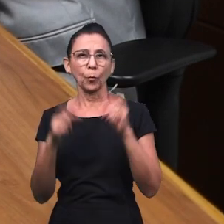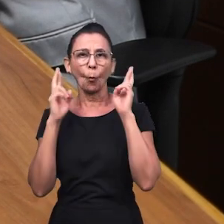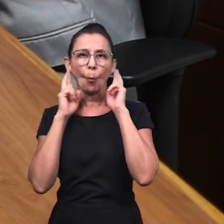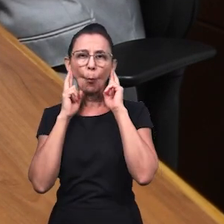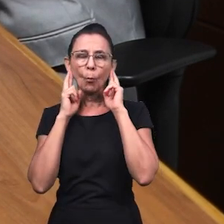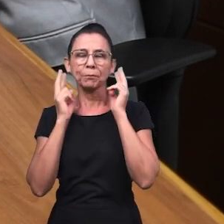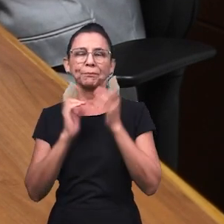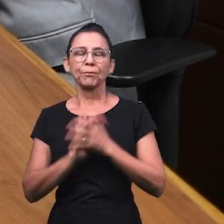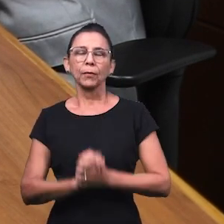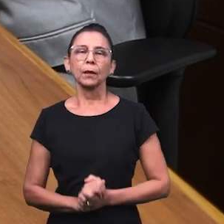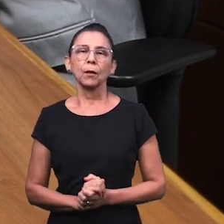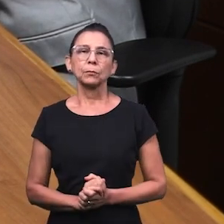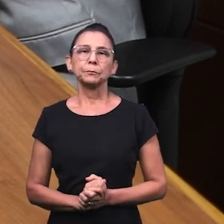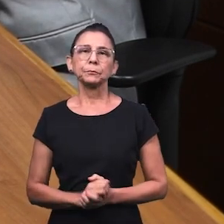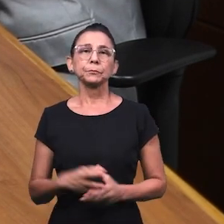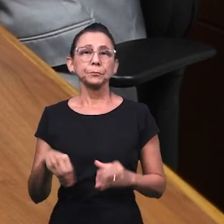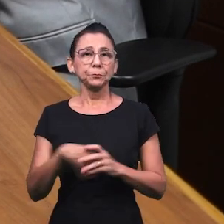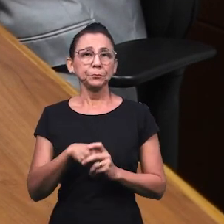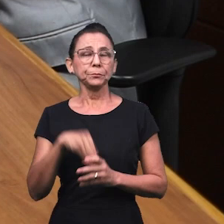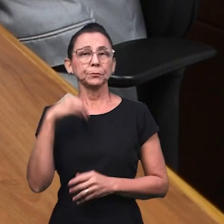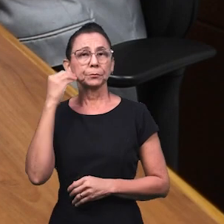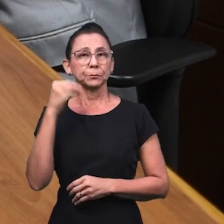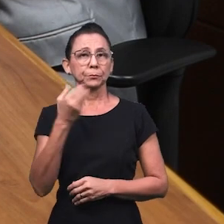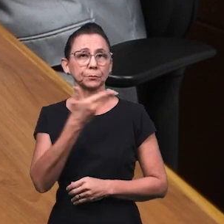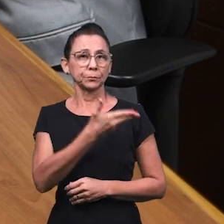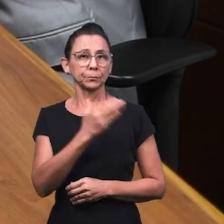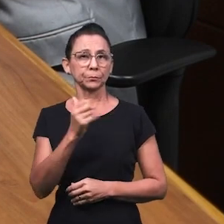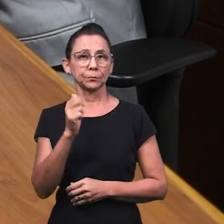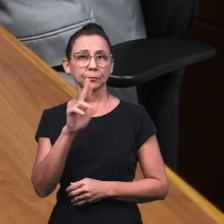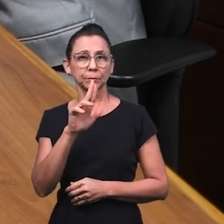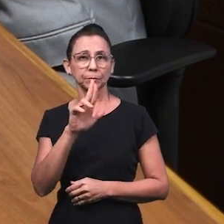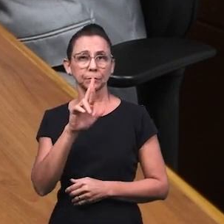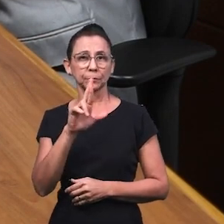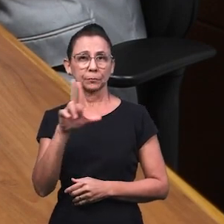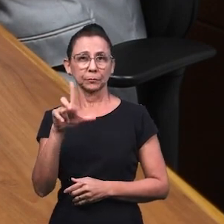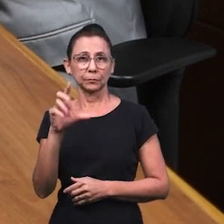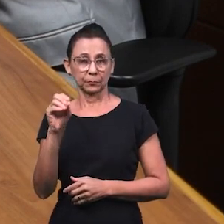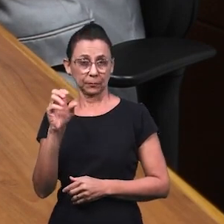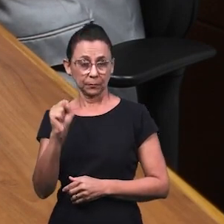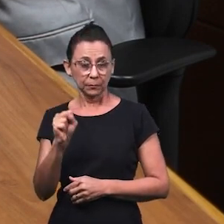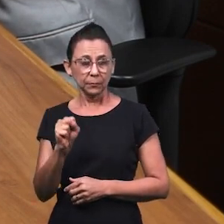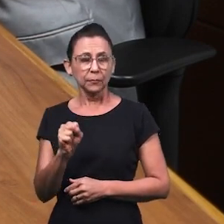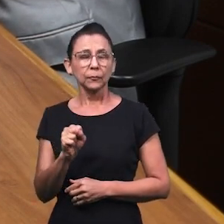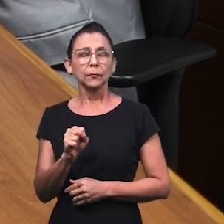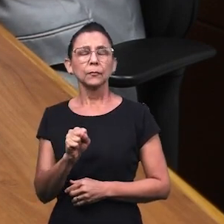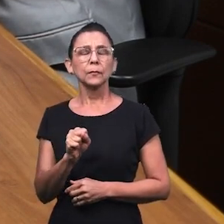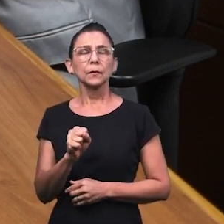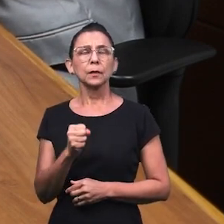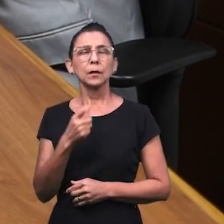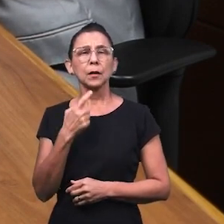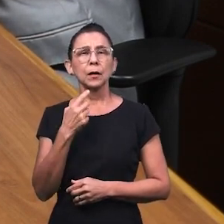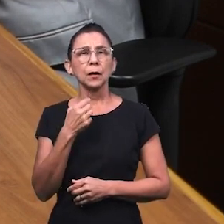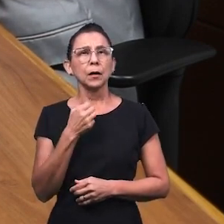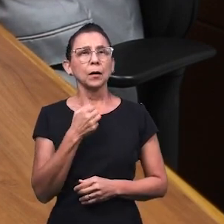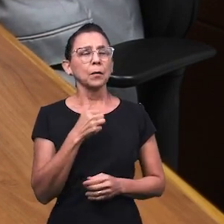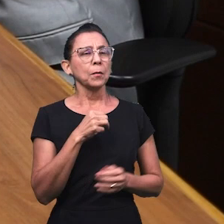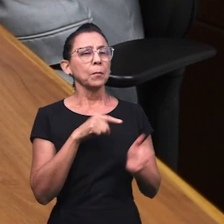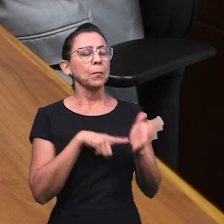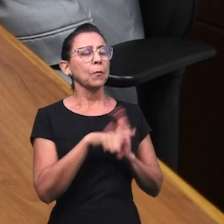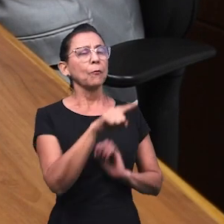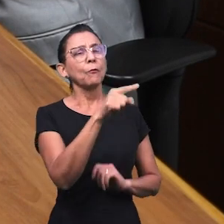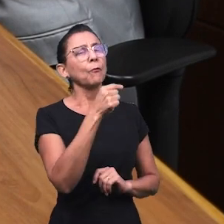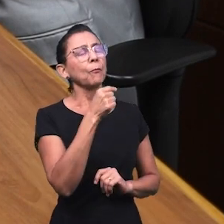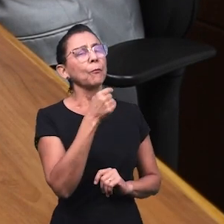completa. Dentro dessa experiência do Carlos, o que tem sido para